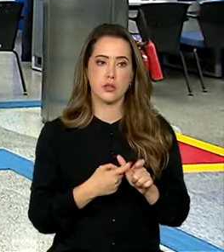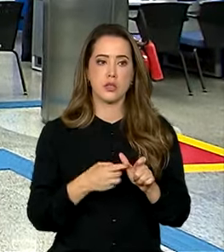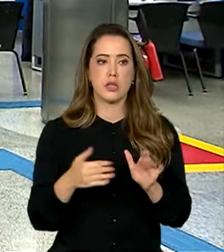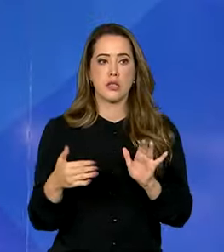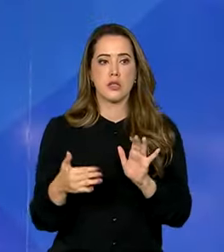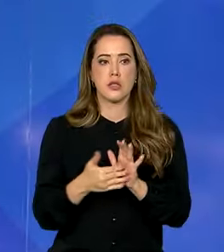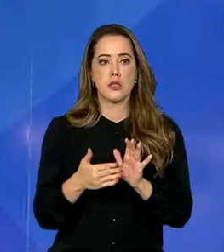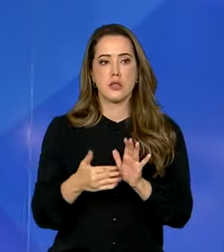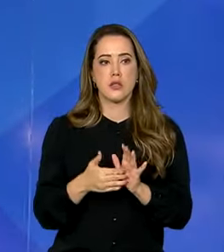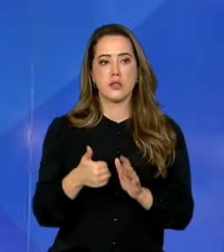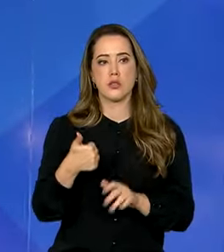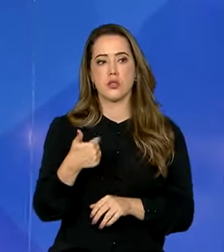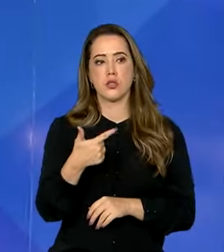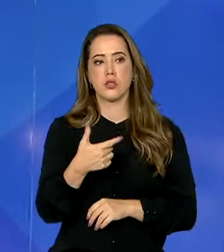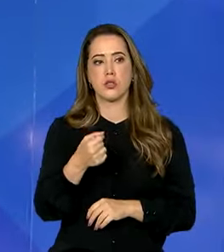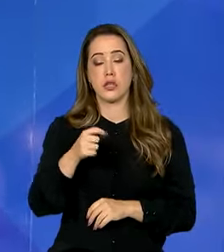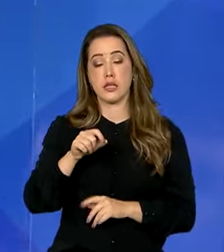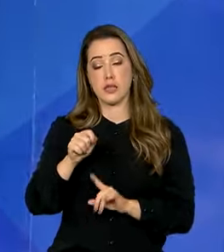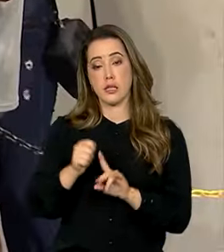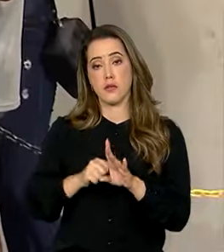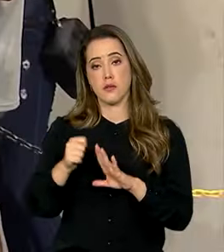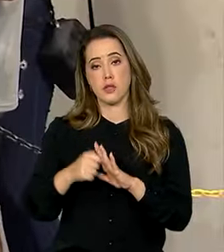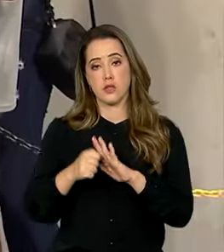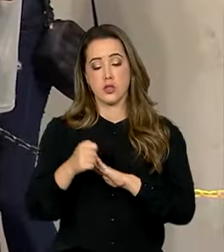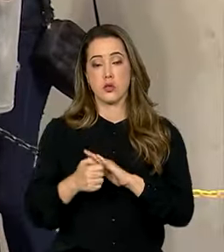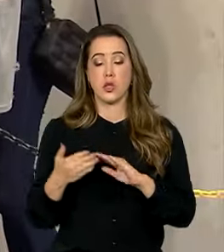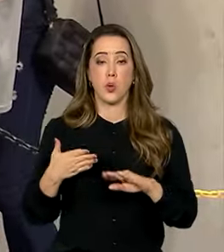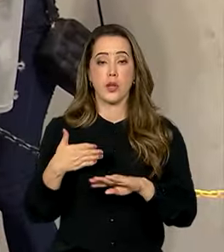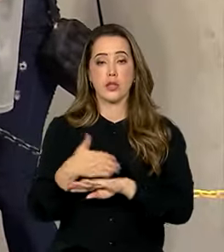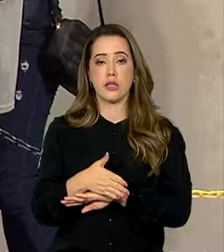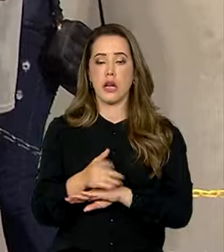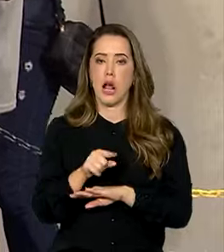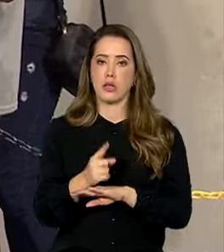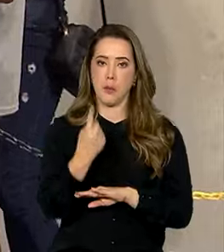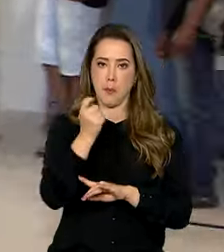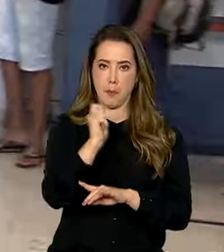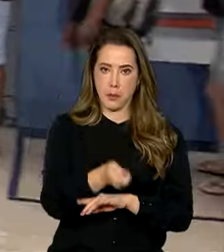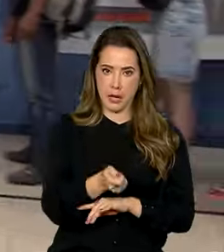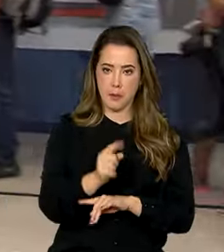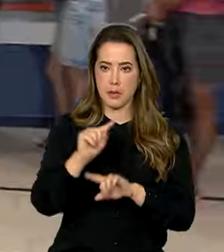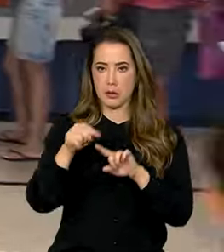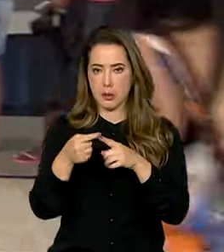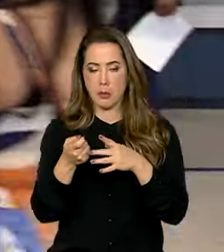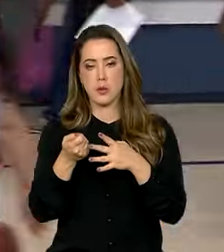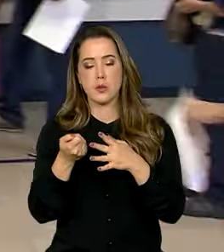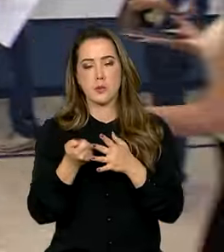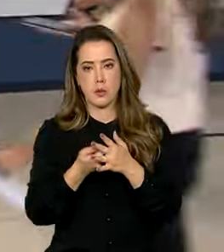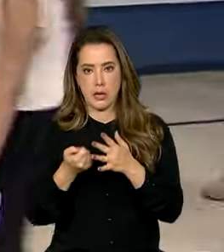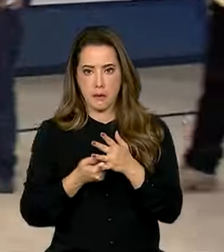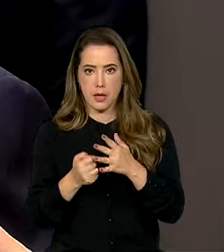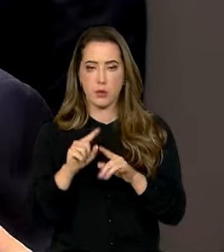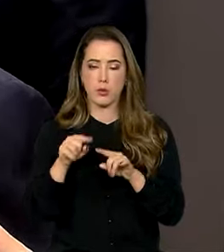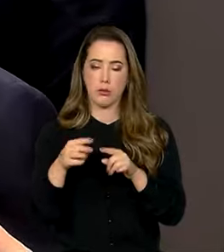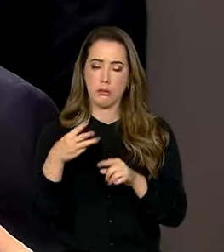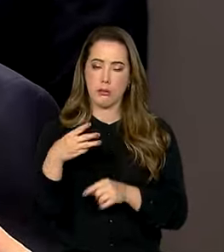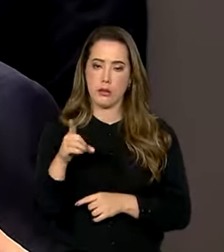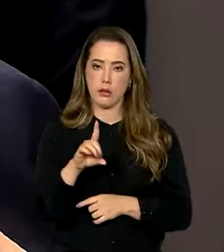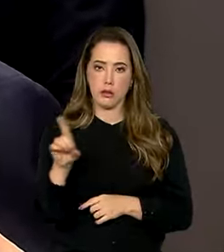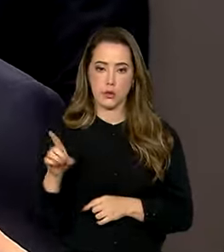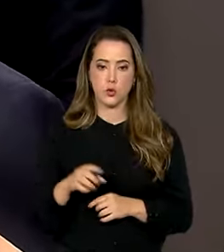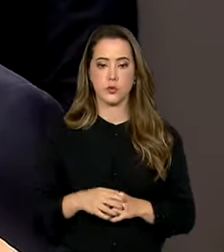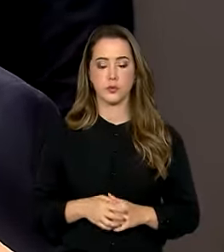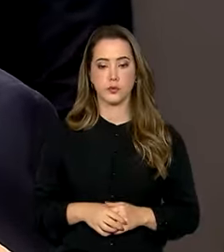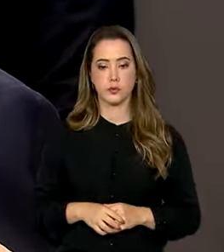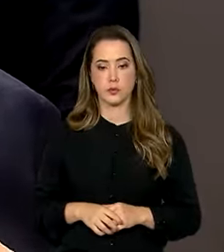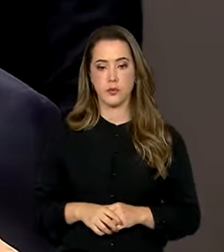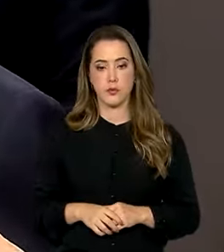até 120 meses com entrada e primeiro pagamento para 30 dias. Juntando